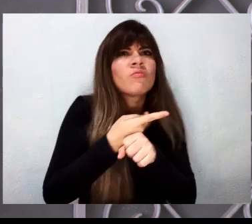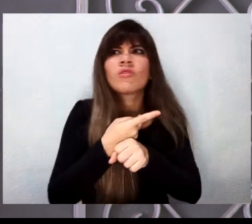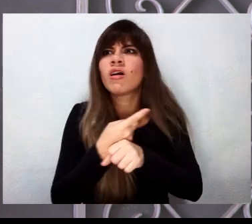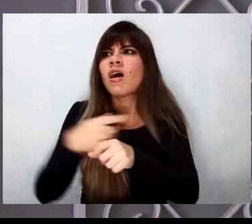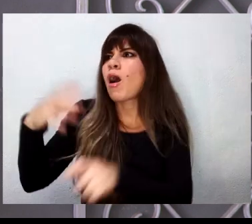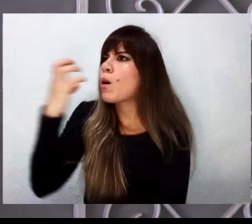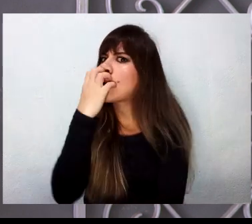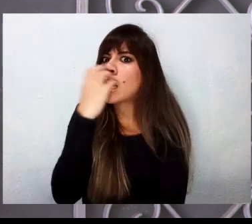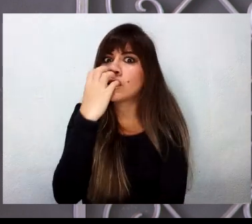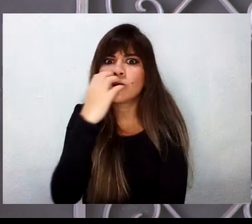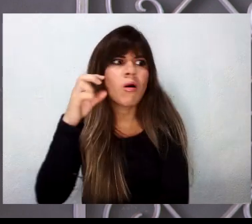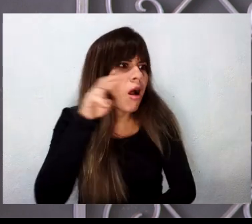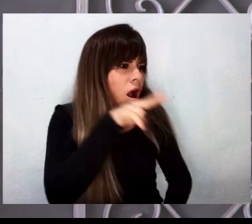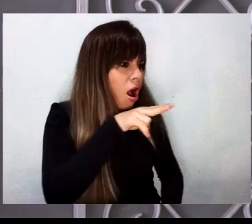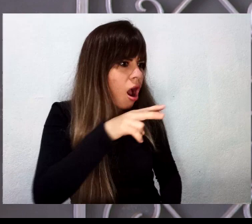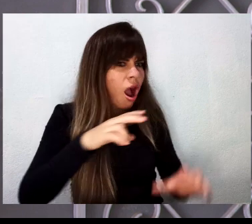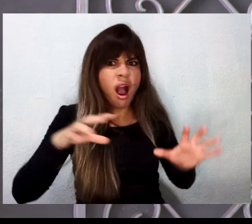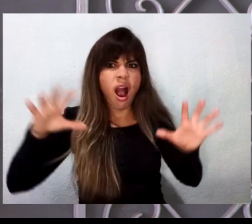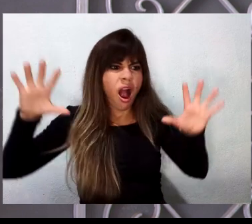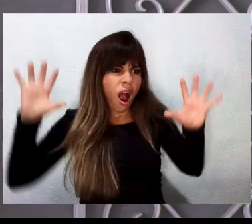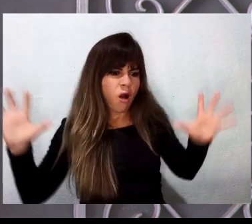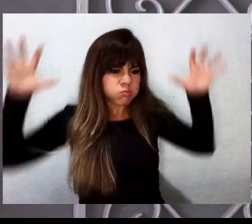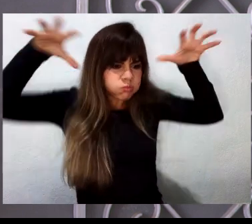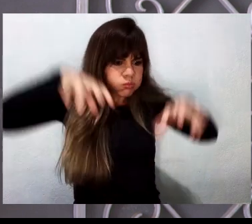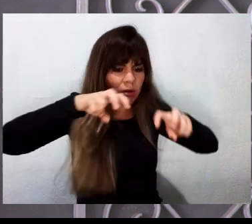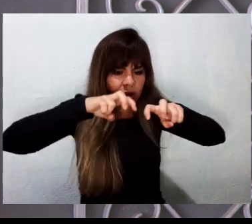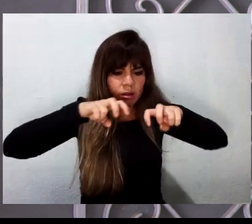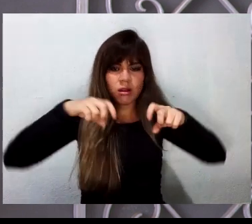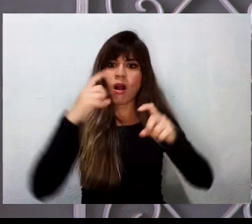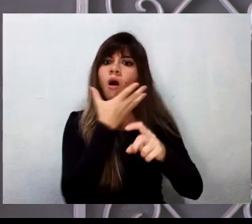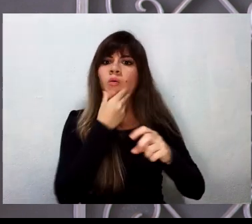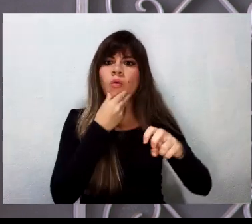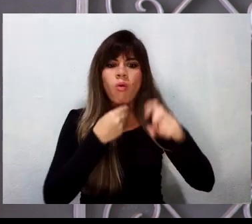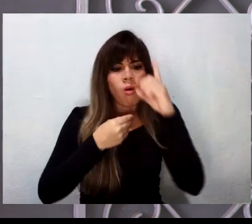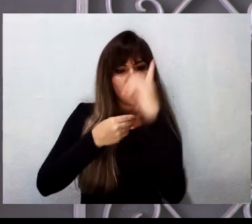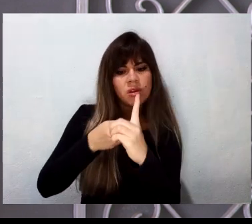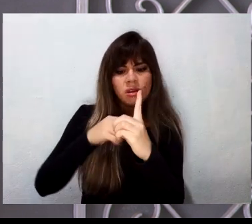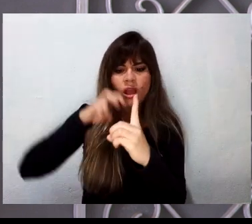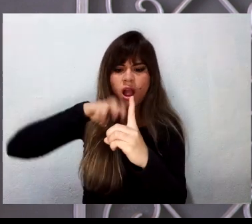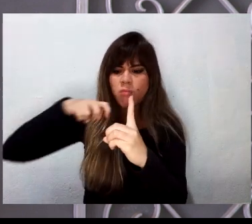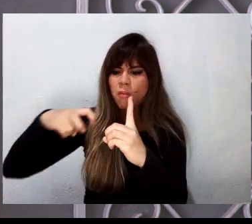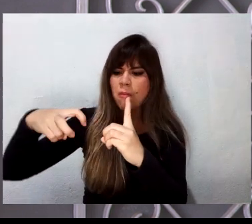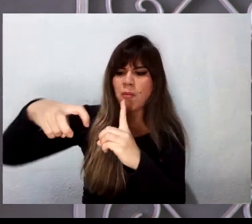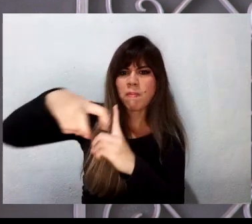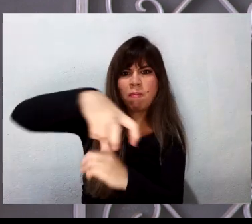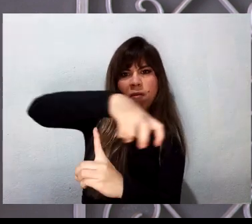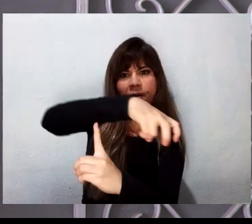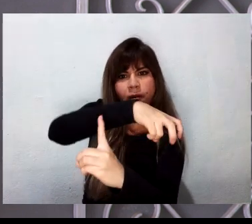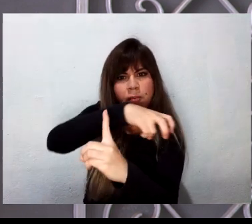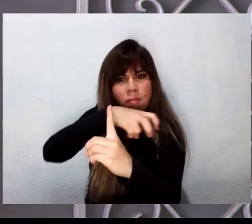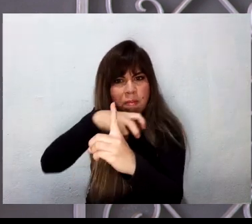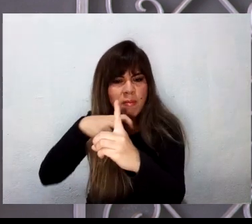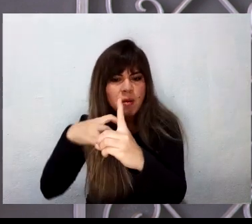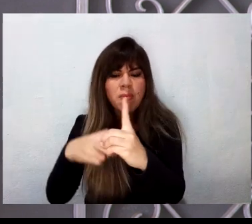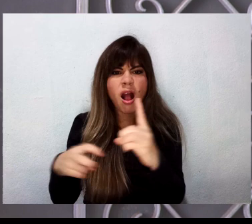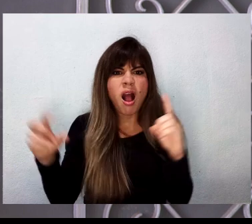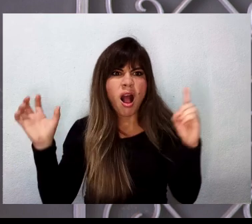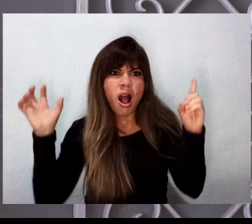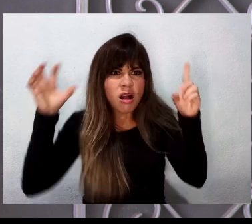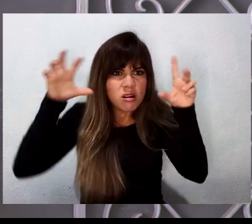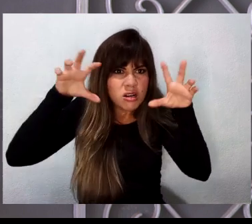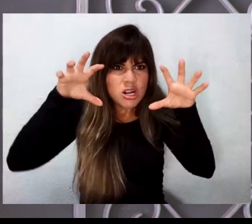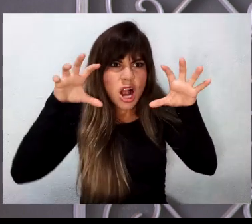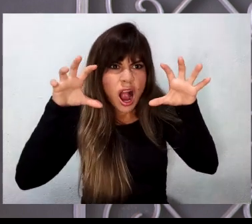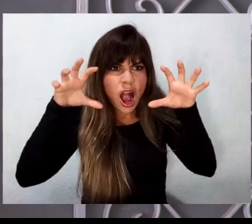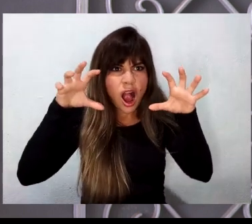tivesse entendido, os cachorros pularam para o chão e começaram a circular calmamente pelas trevas esfumaçadas,